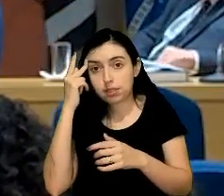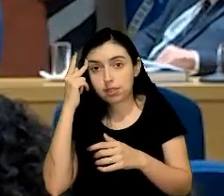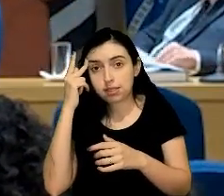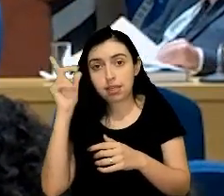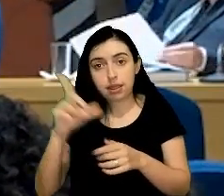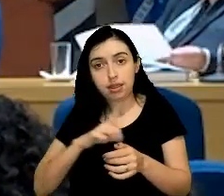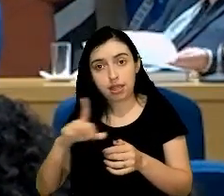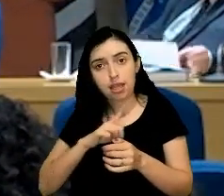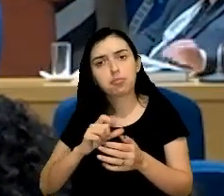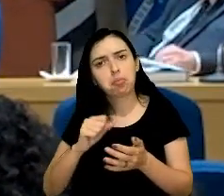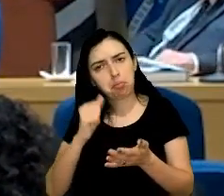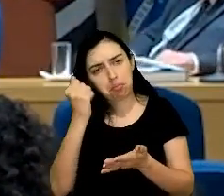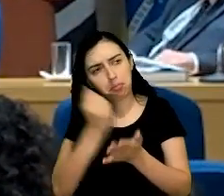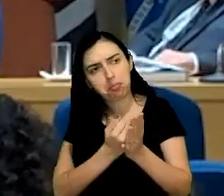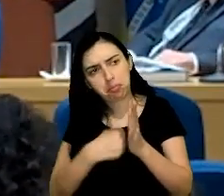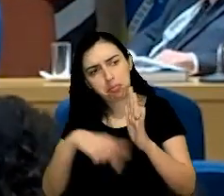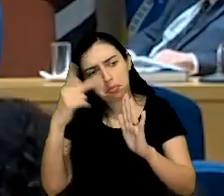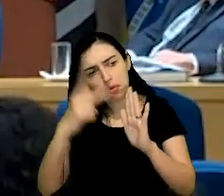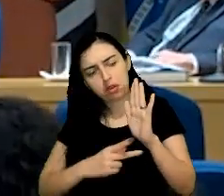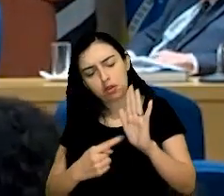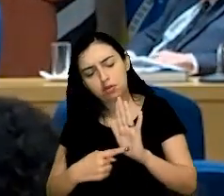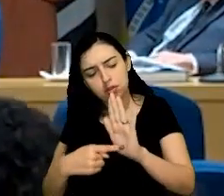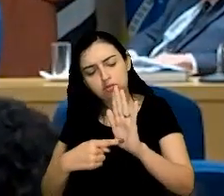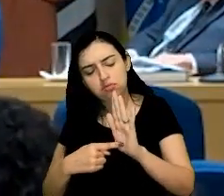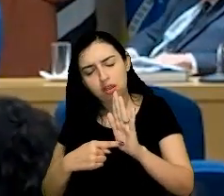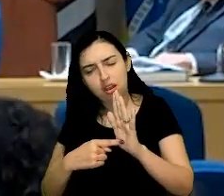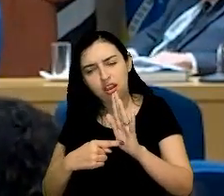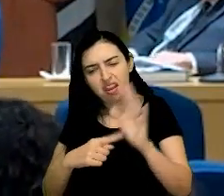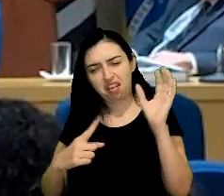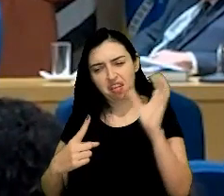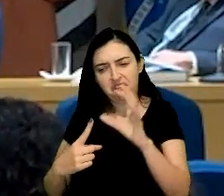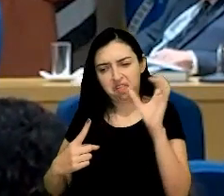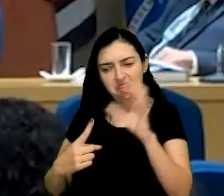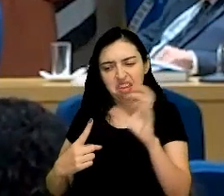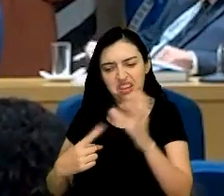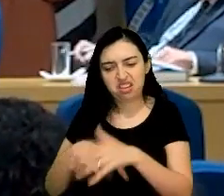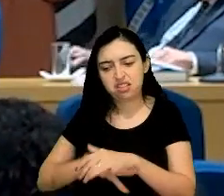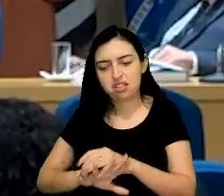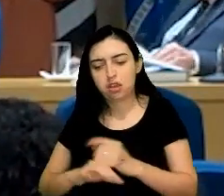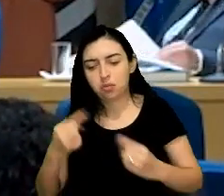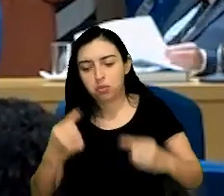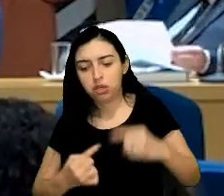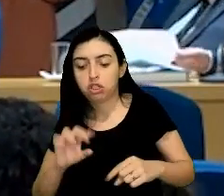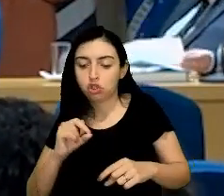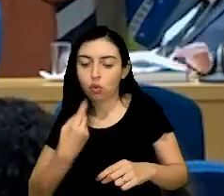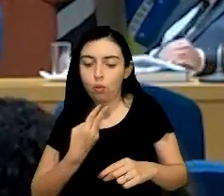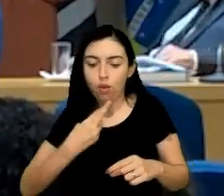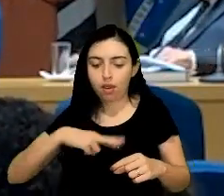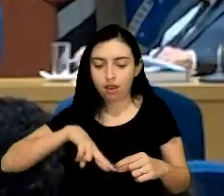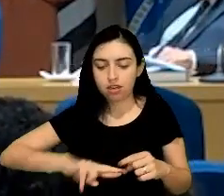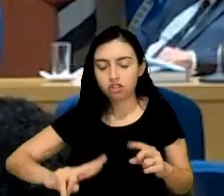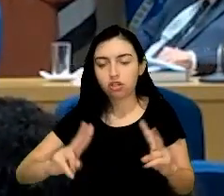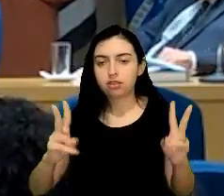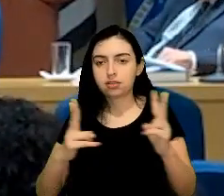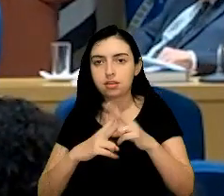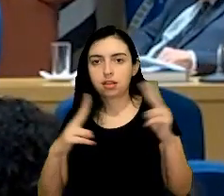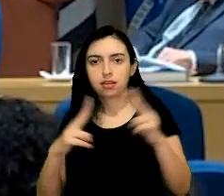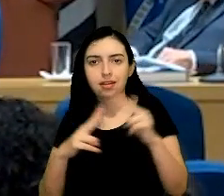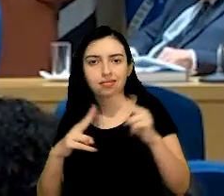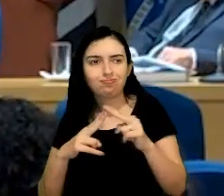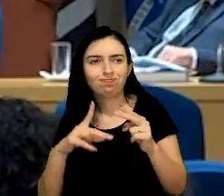comprovado perseguição política ou religiosa, guerras e graves violações de direitos